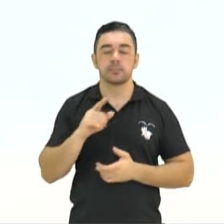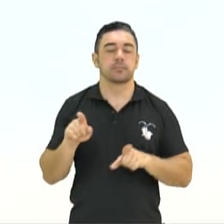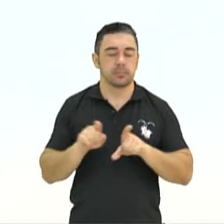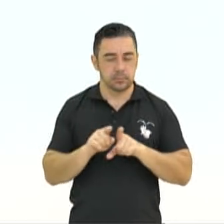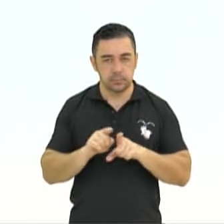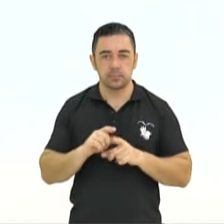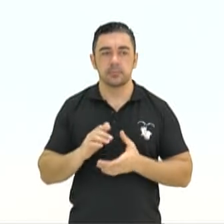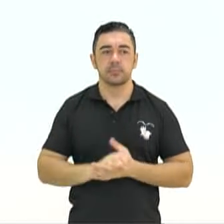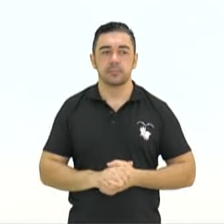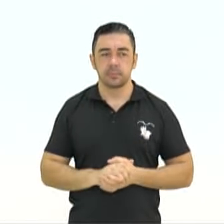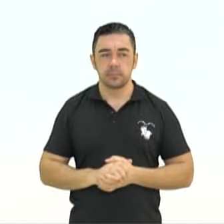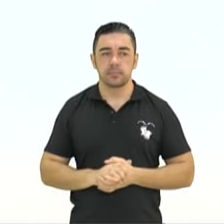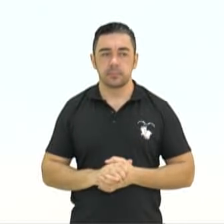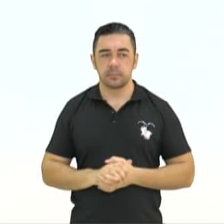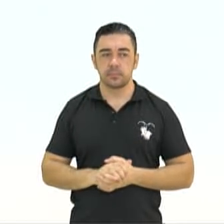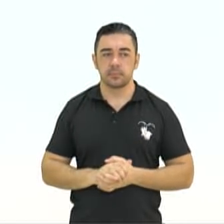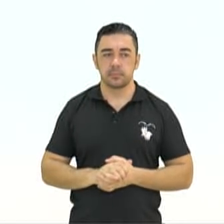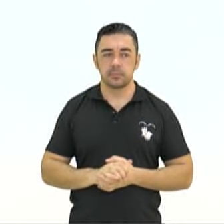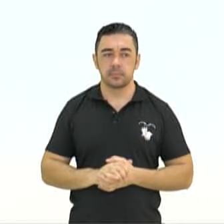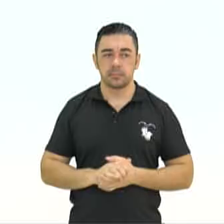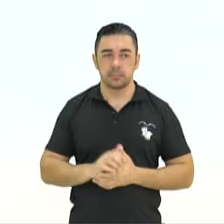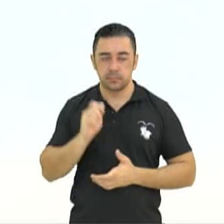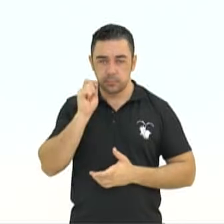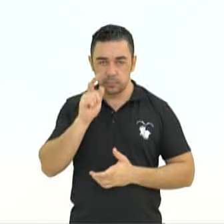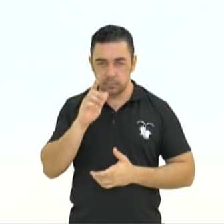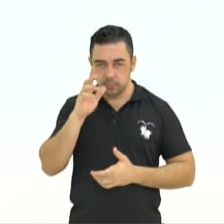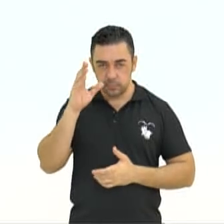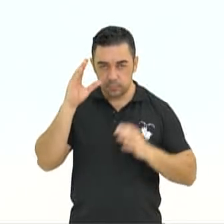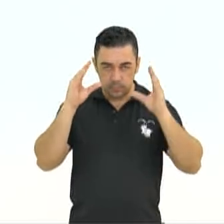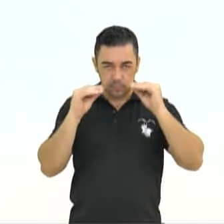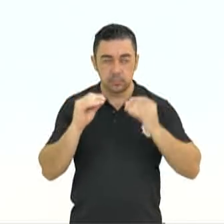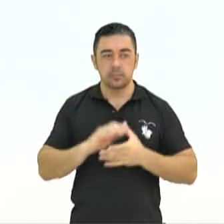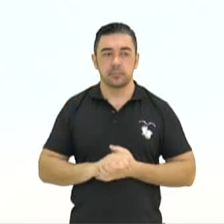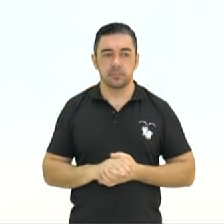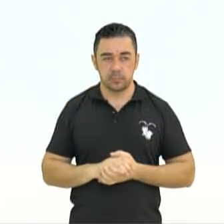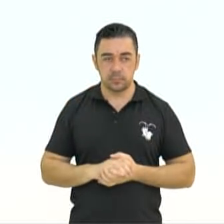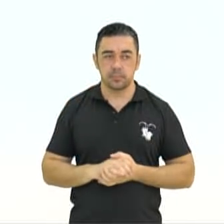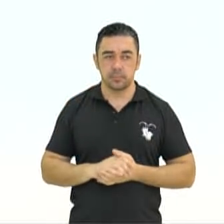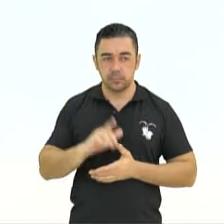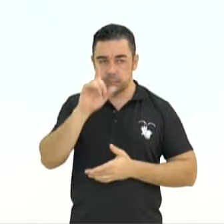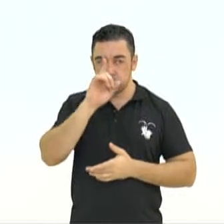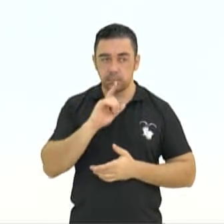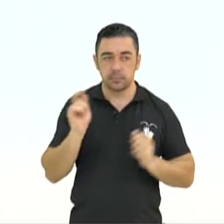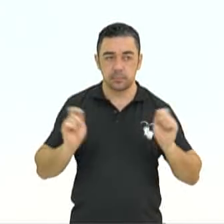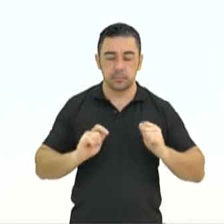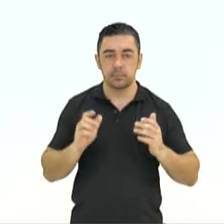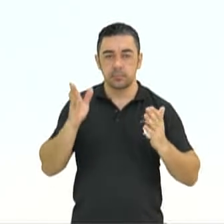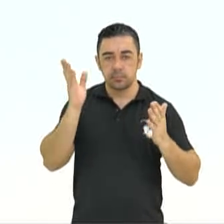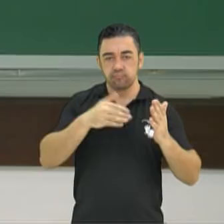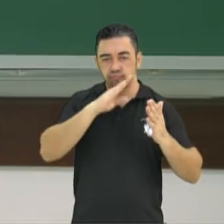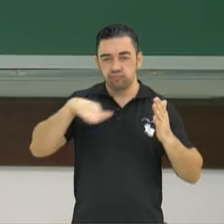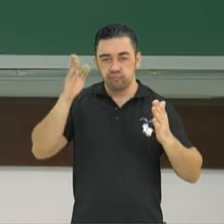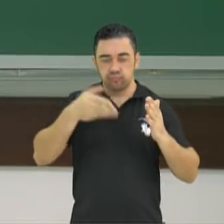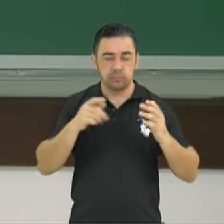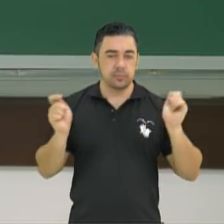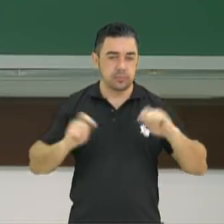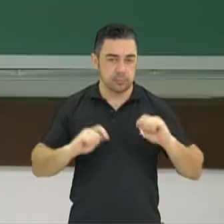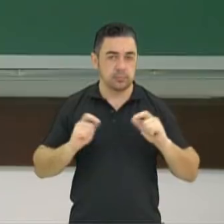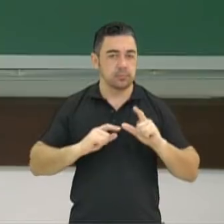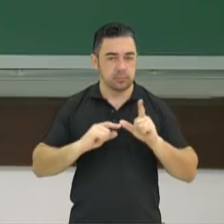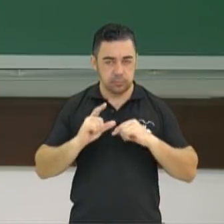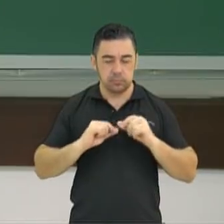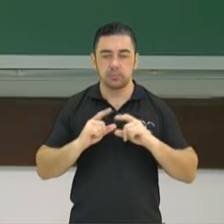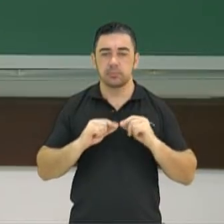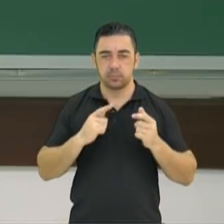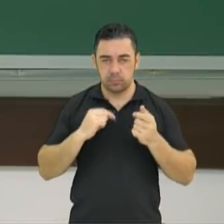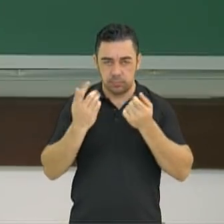duas metades iguais. No azul mais escuro, duas metades iguais e ainda o plano amarelo. Então, qualquer um desses planos, a minha estrela do mar, ela vai